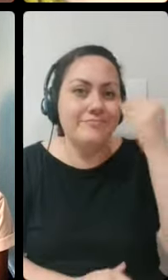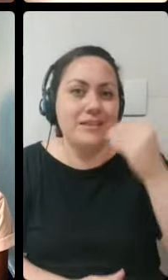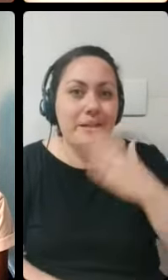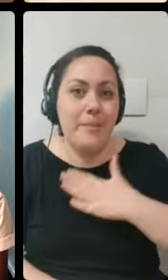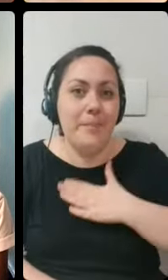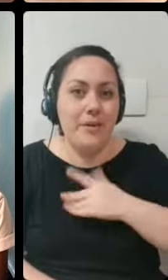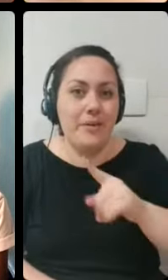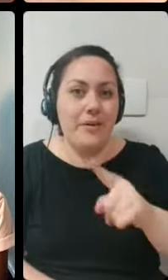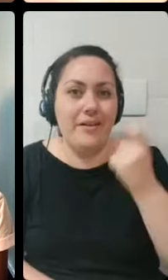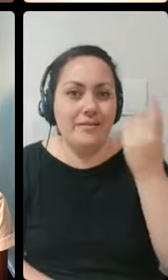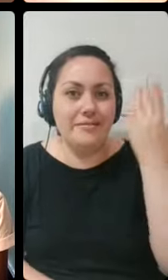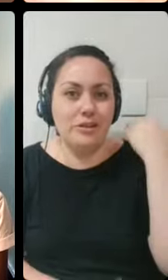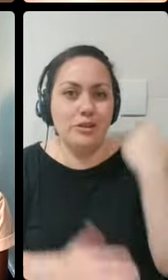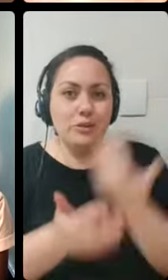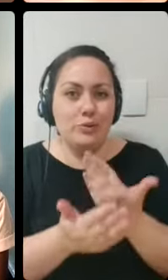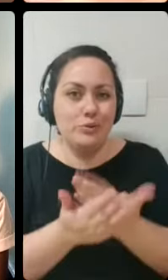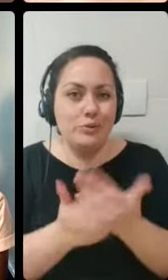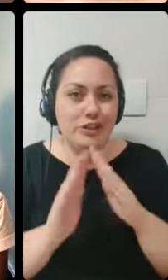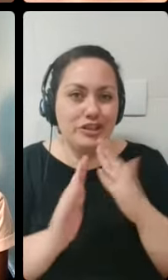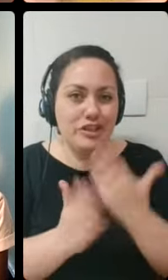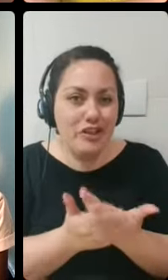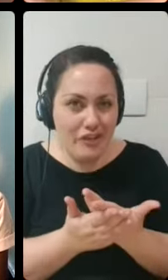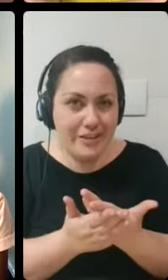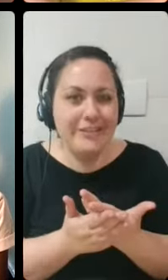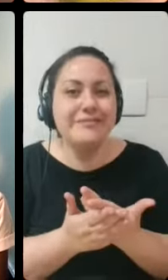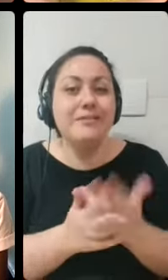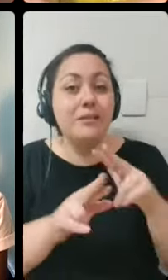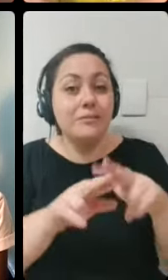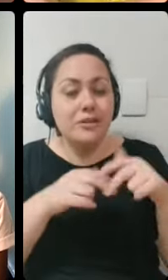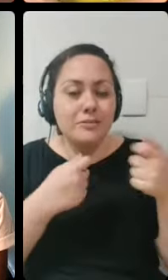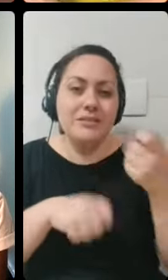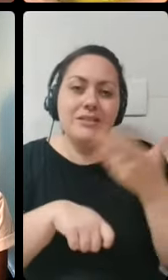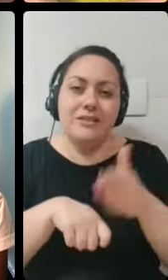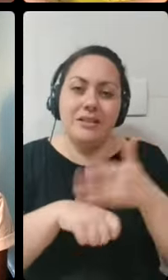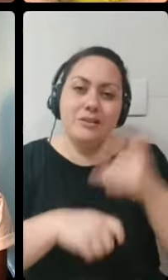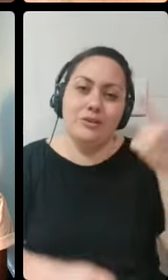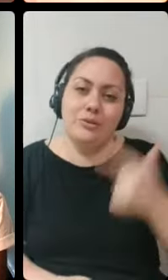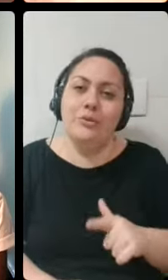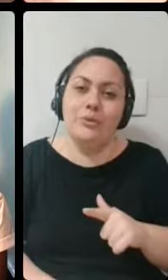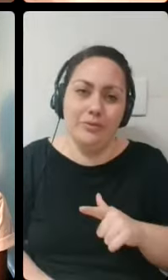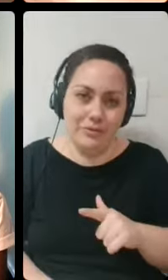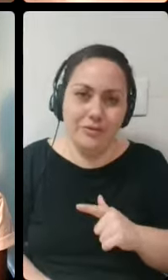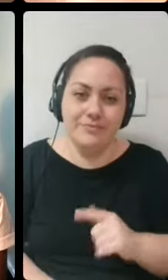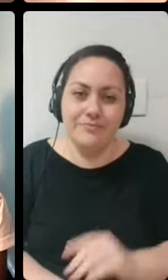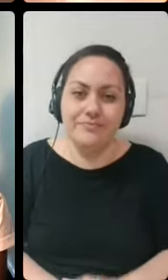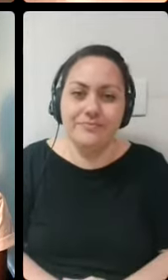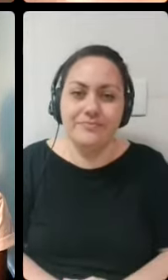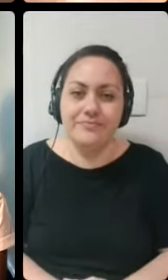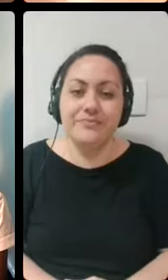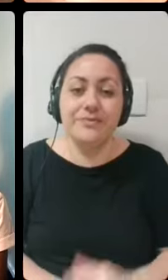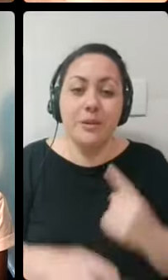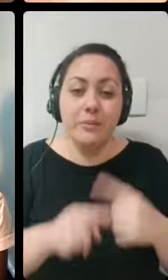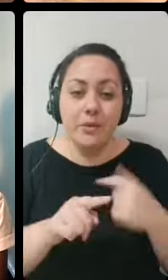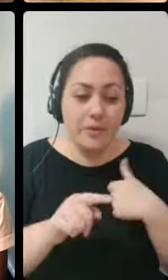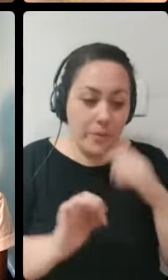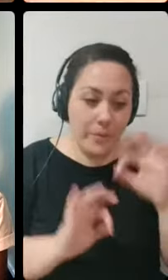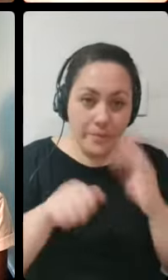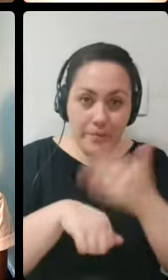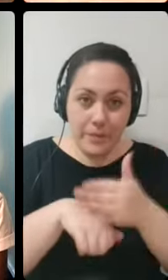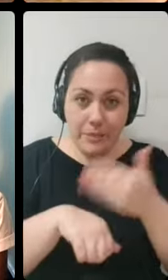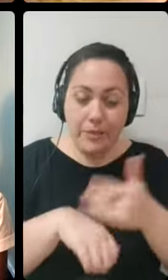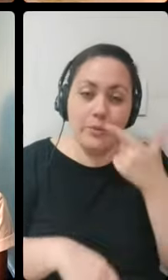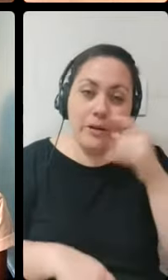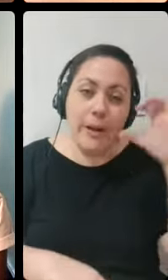ensino. Então, acho que essa preparação, ela já te ajuda a aprender a adaptar as coisas. Porque a gente vai